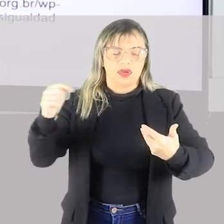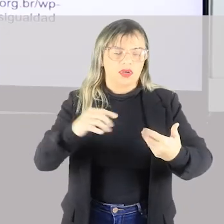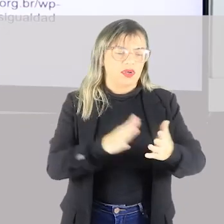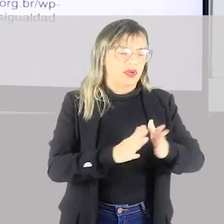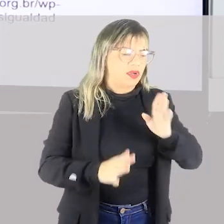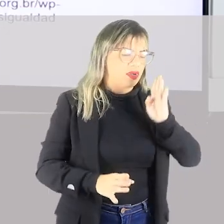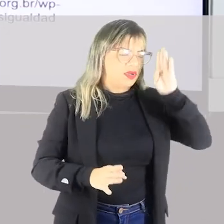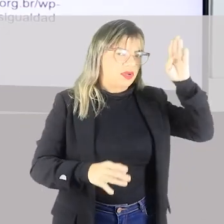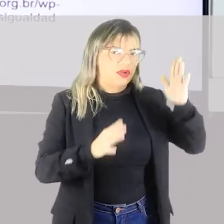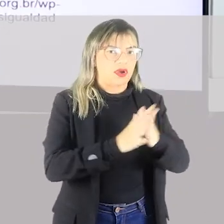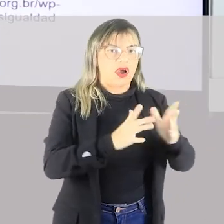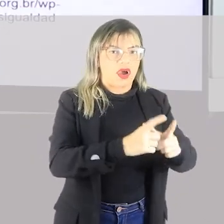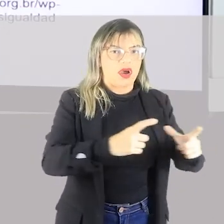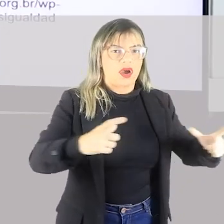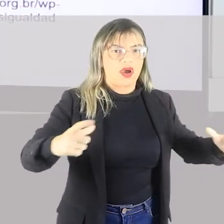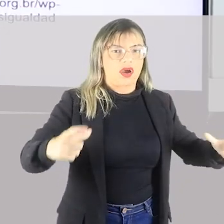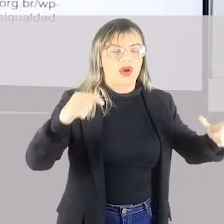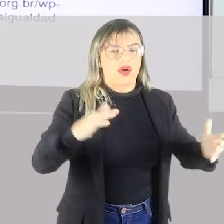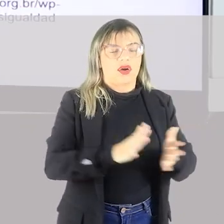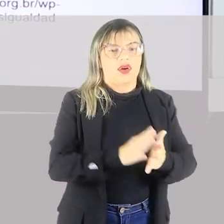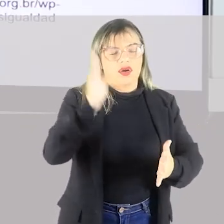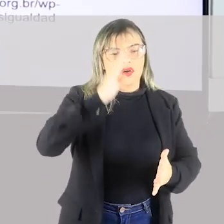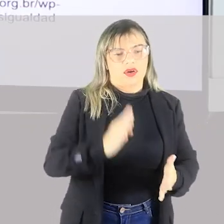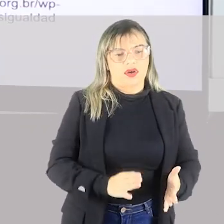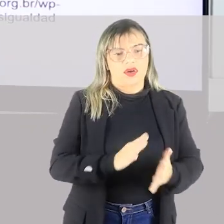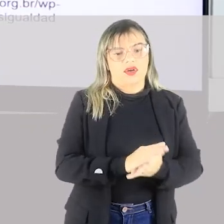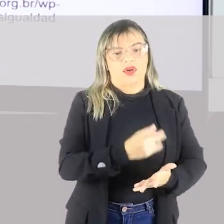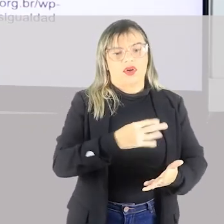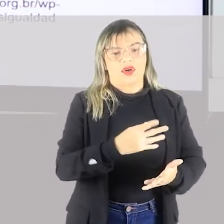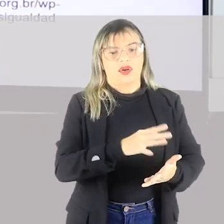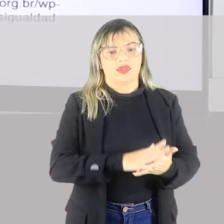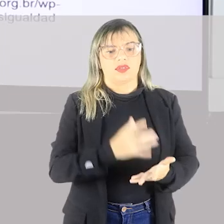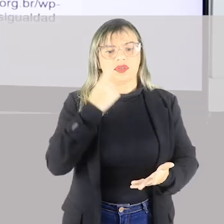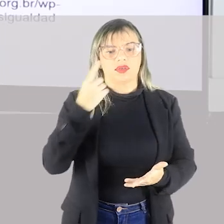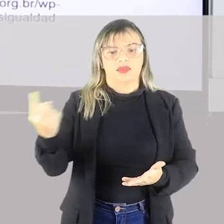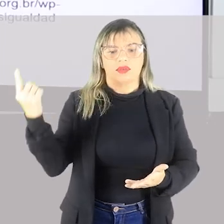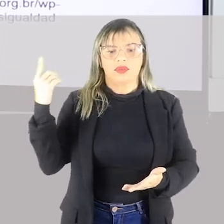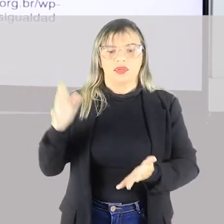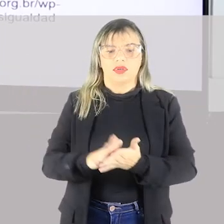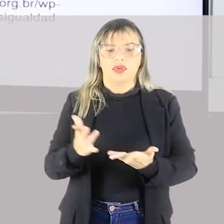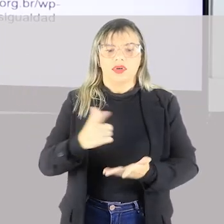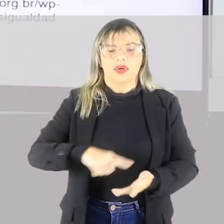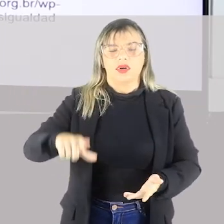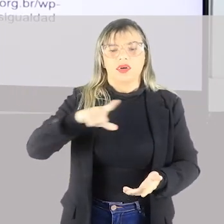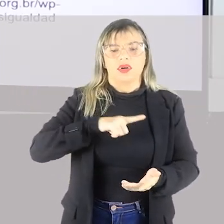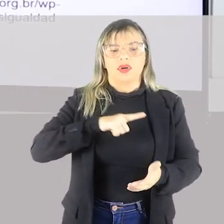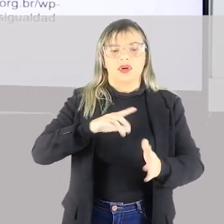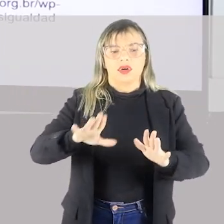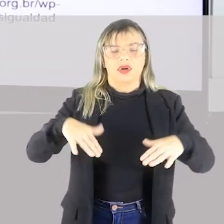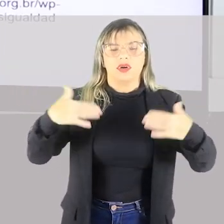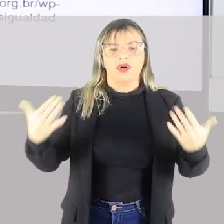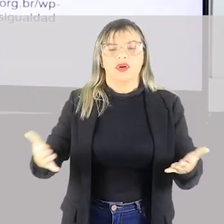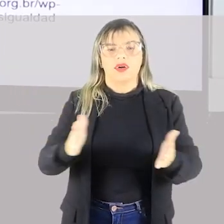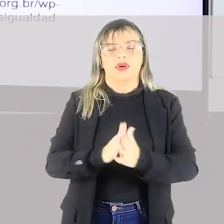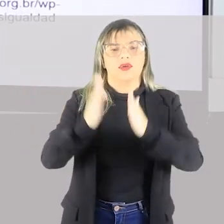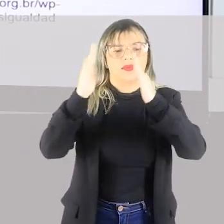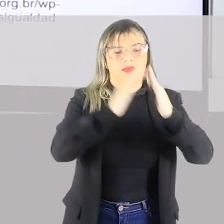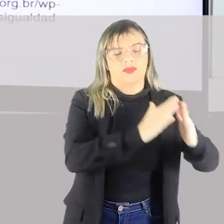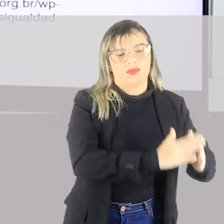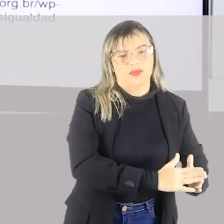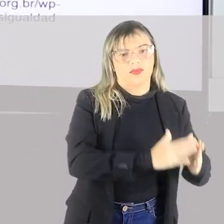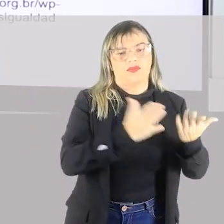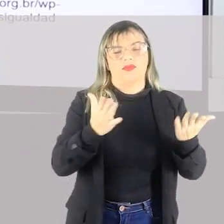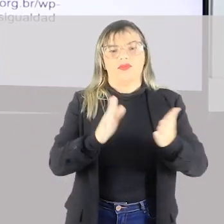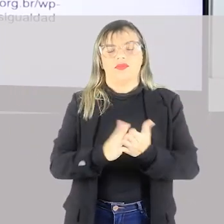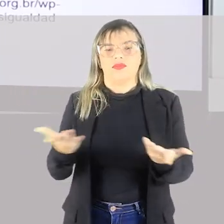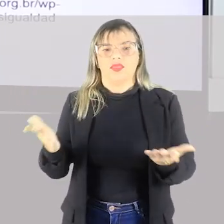maiores favelas do Brasil, que é a favela de Heliópolis. Então você tem aqui, ó, um retrato de dois